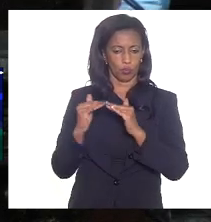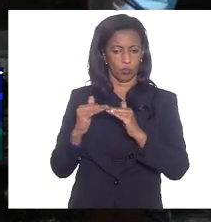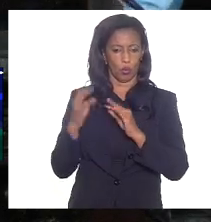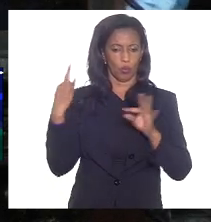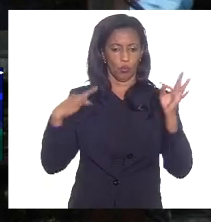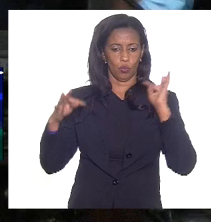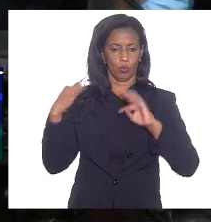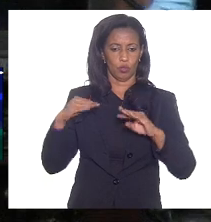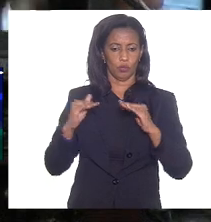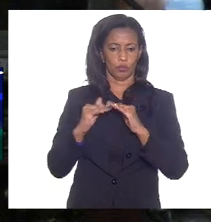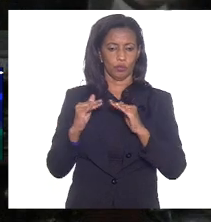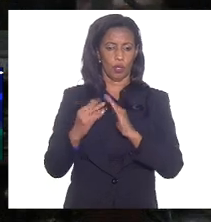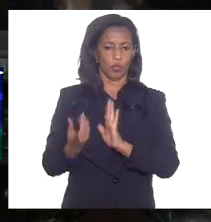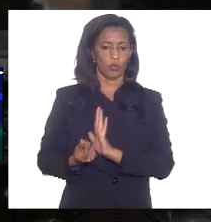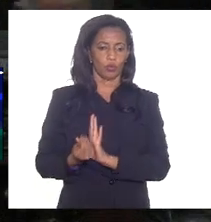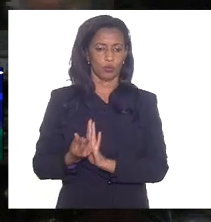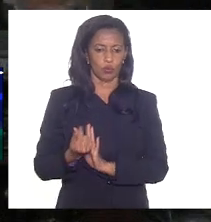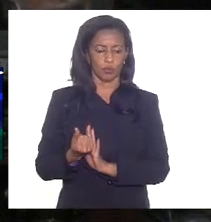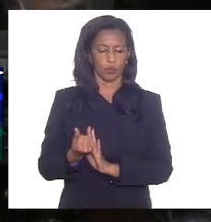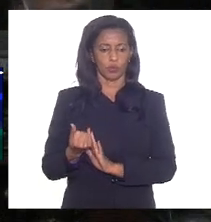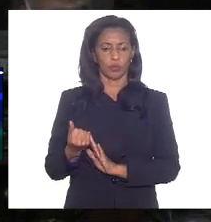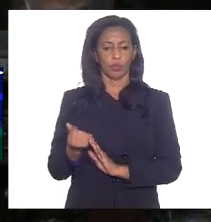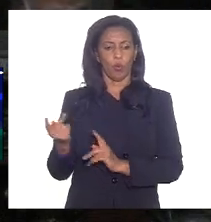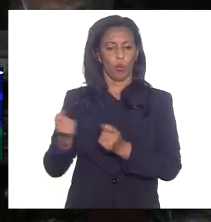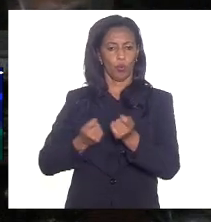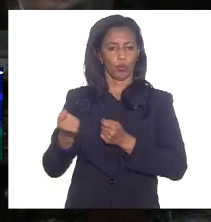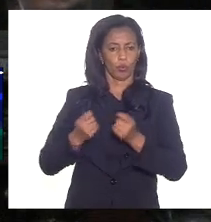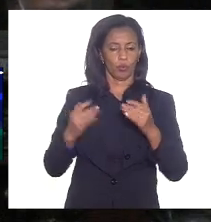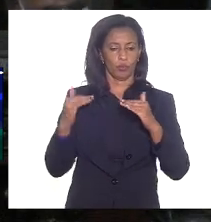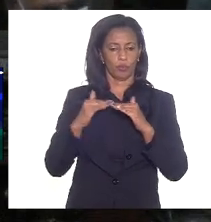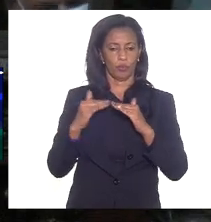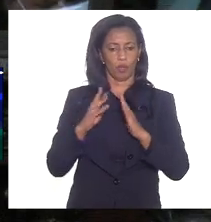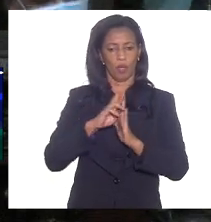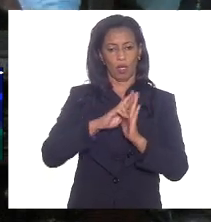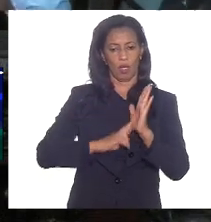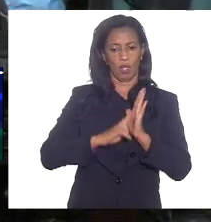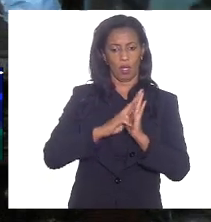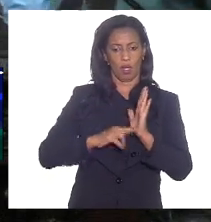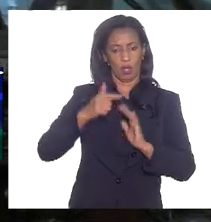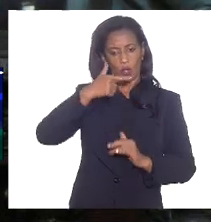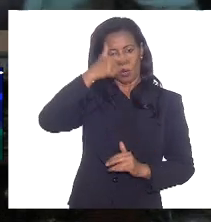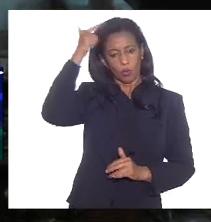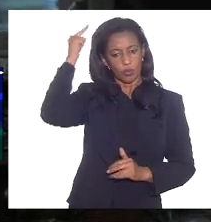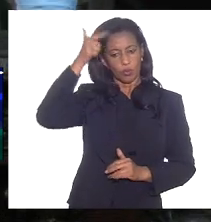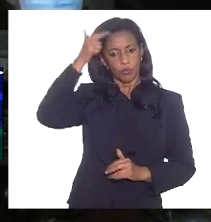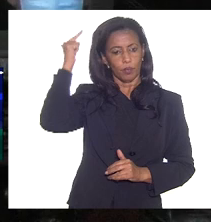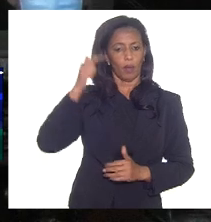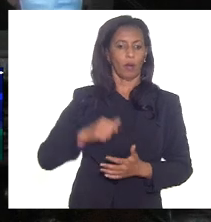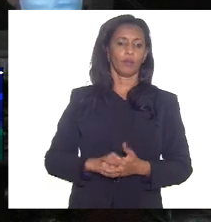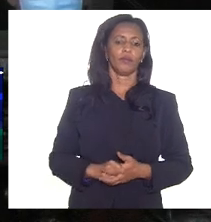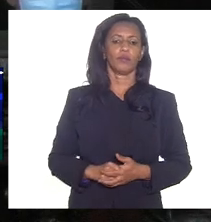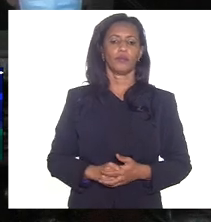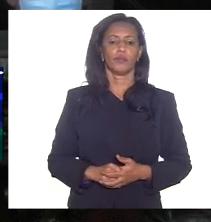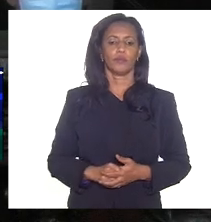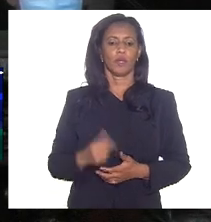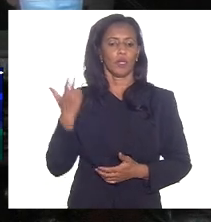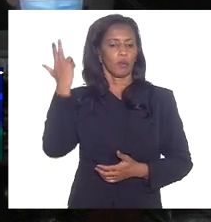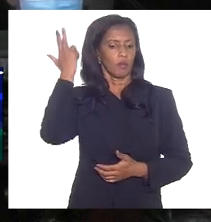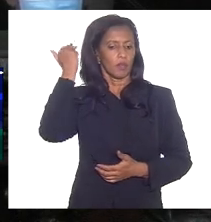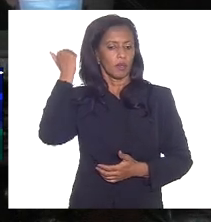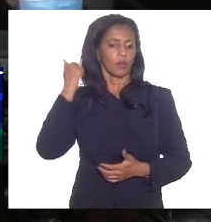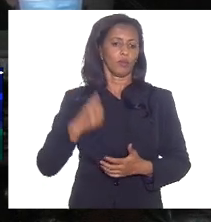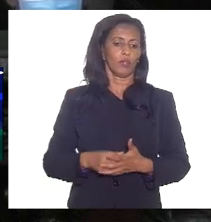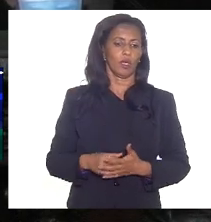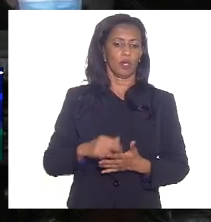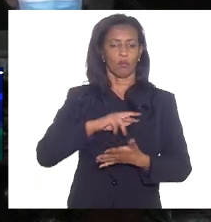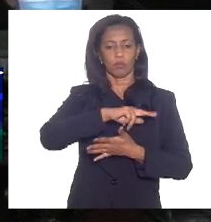turismo favorável, de orçamento, finanças, fiscalização financeira e controle favorável. Relatores, deputado Luiz Paulo, Eliomar Coelho, Adriana Baltazar e Eliomar Coelho. Pendendo de pareceres